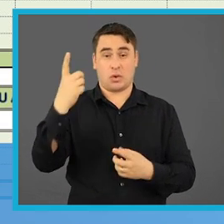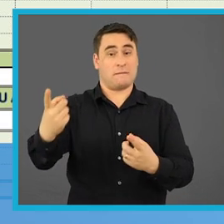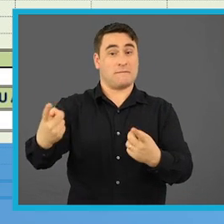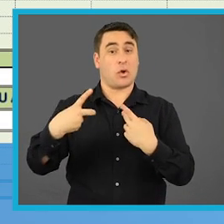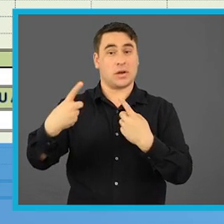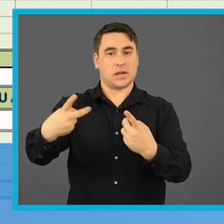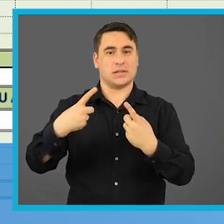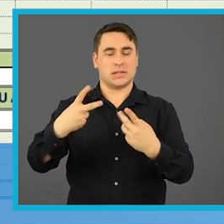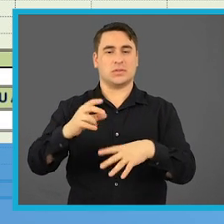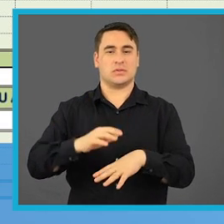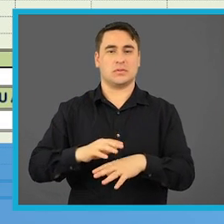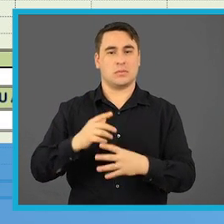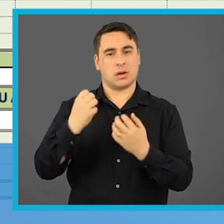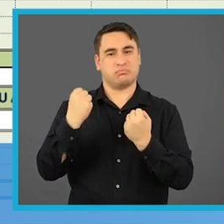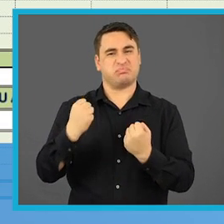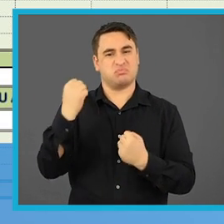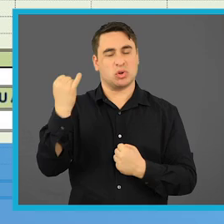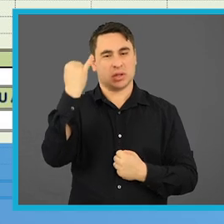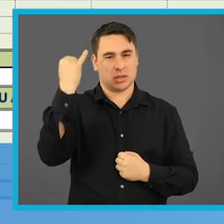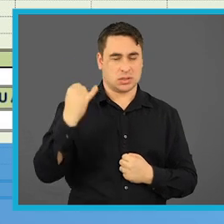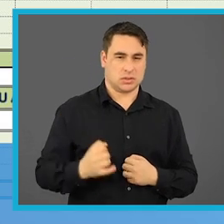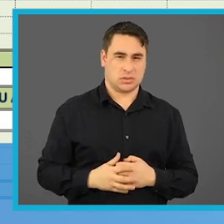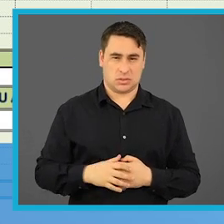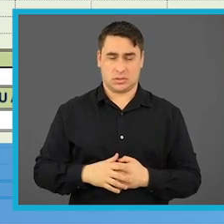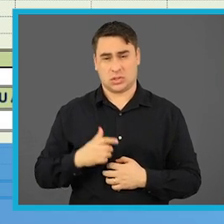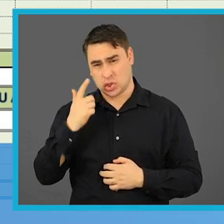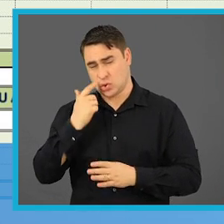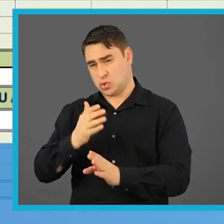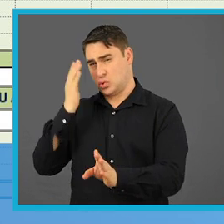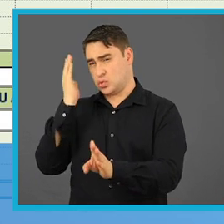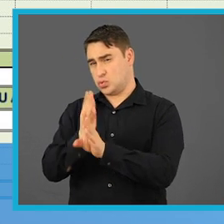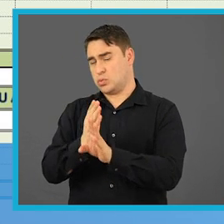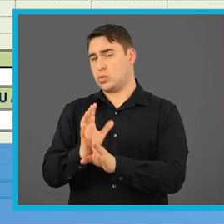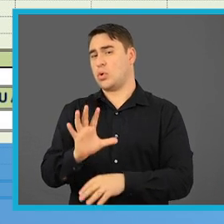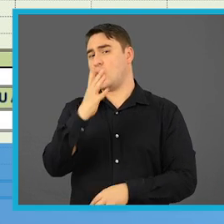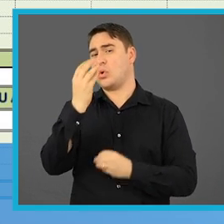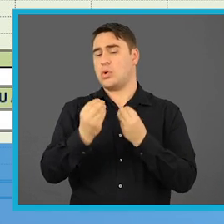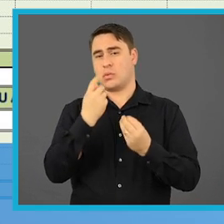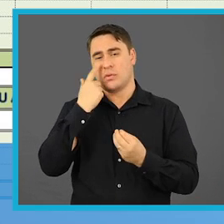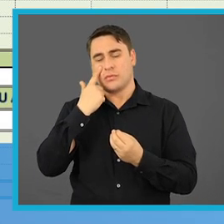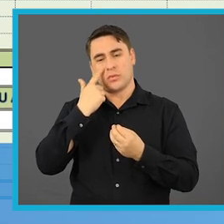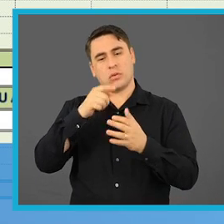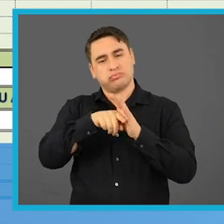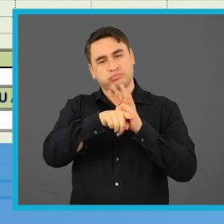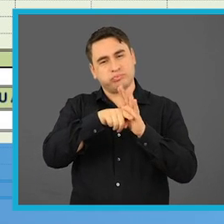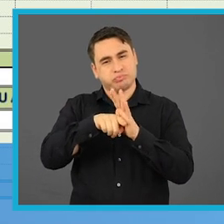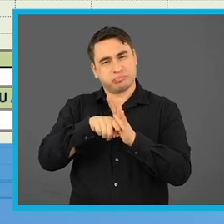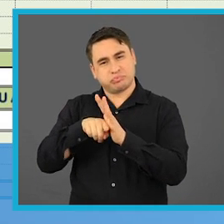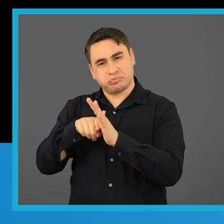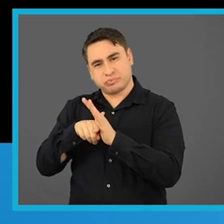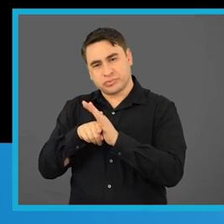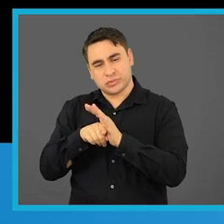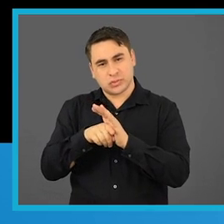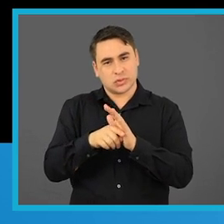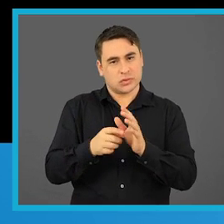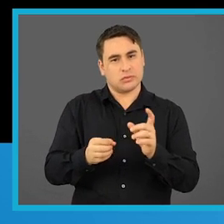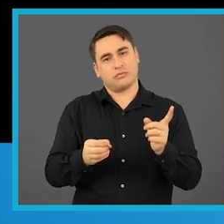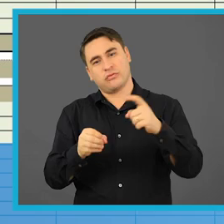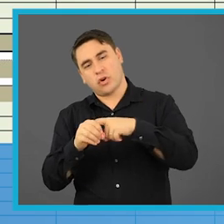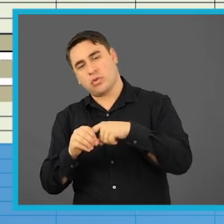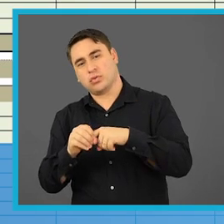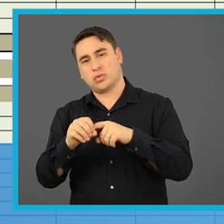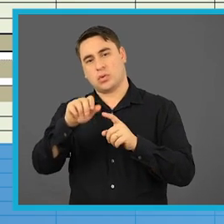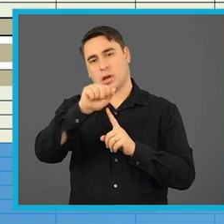que o fornecedor teve maior peso. E aí como é que eu descubro o que está acontecendo? Eu vou fazendo a análise ao contrário. Volto